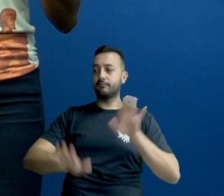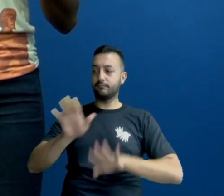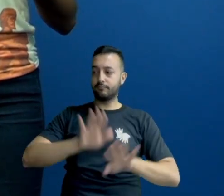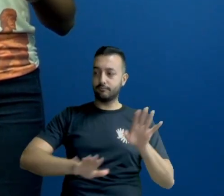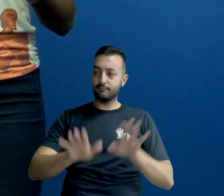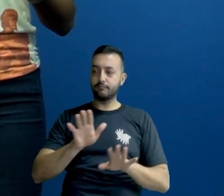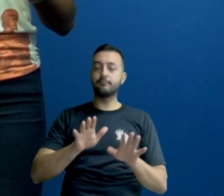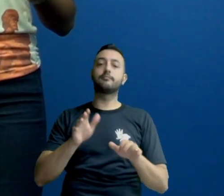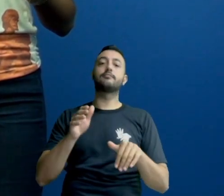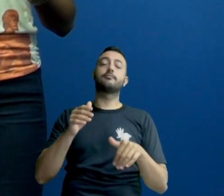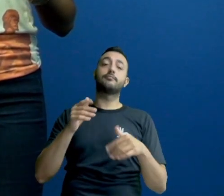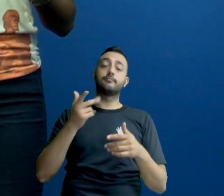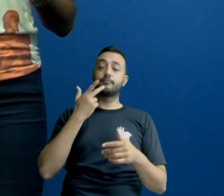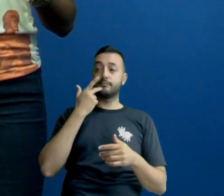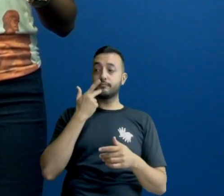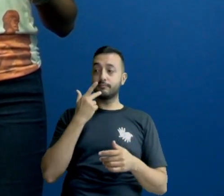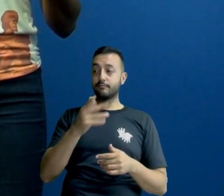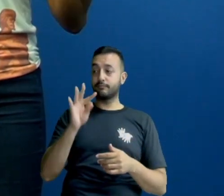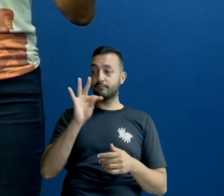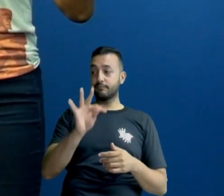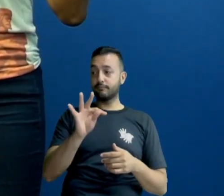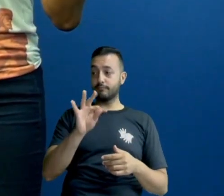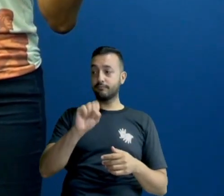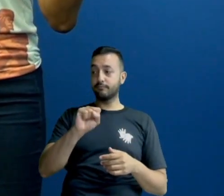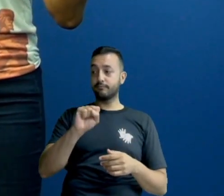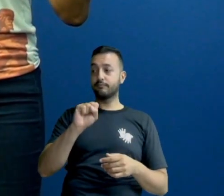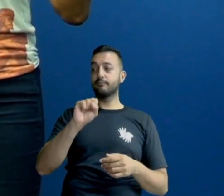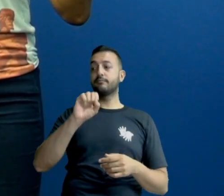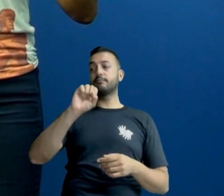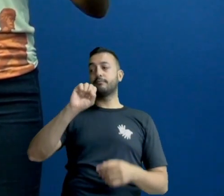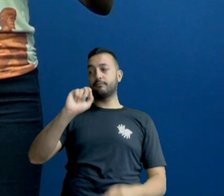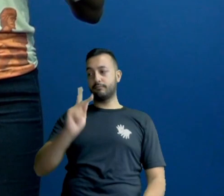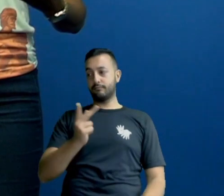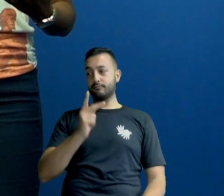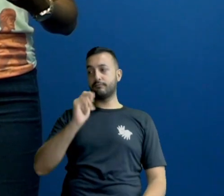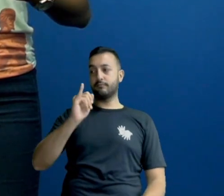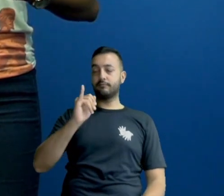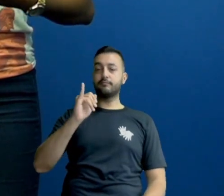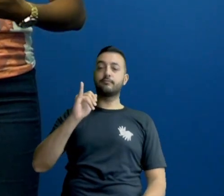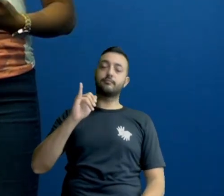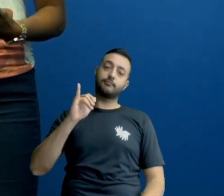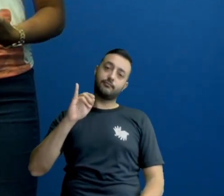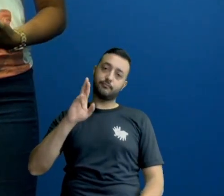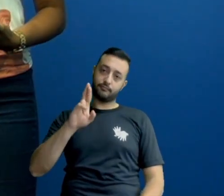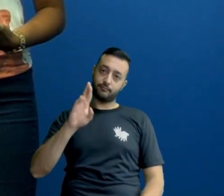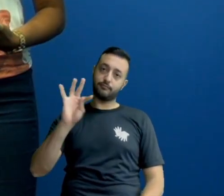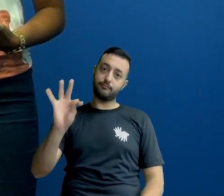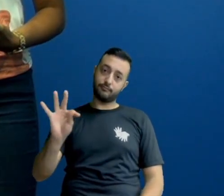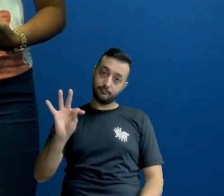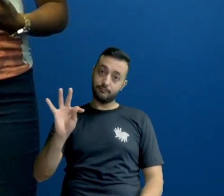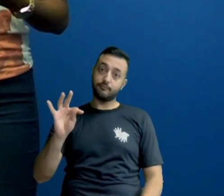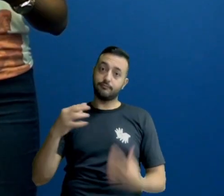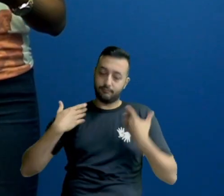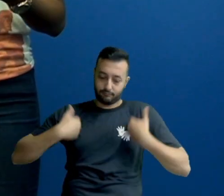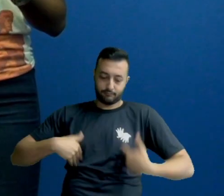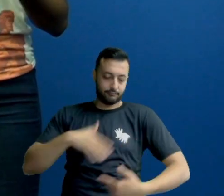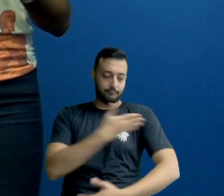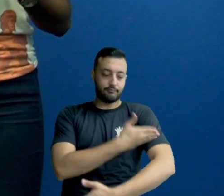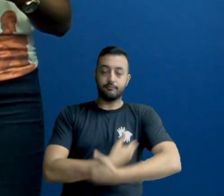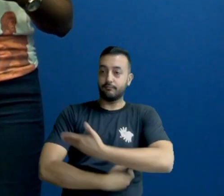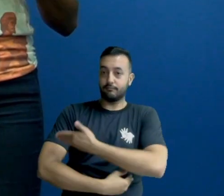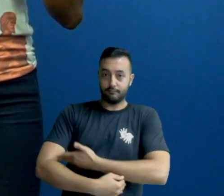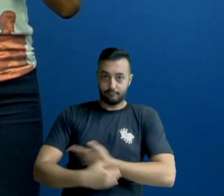cuidado quando a gente vai falar de t-shirt. Então, essa camisa, por exemplo, que teacher está usando é chamada de t-shirt. Mas